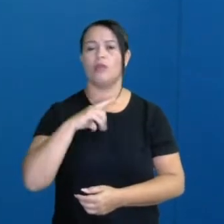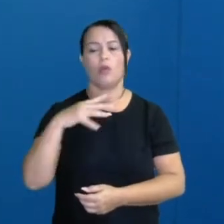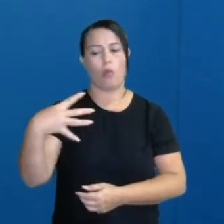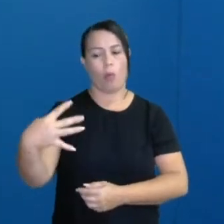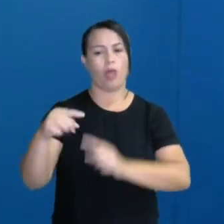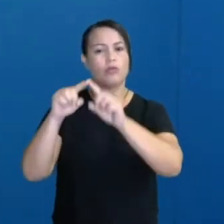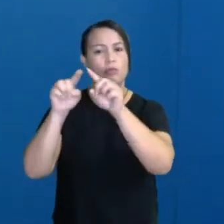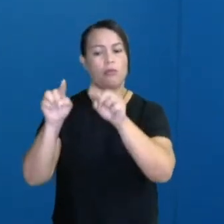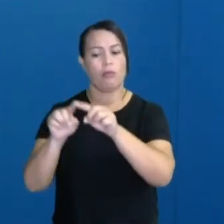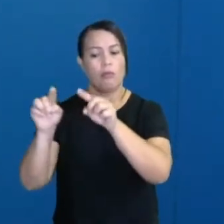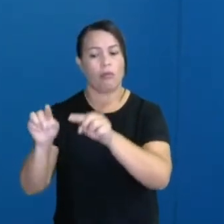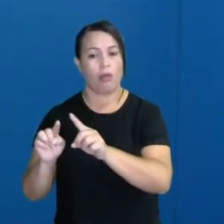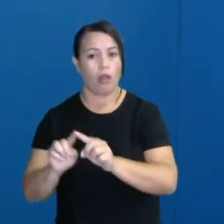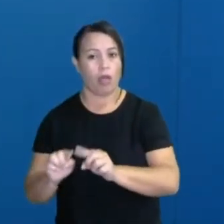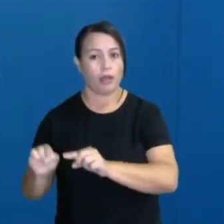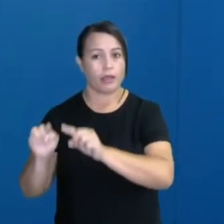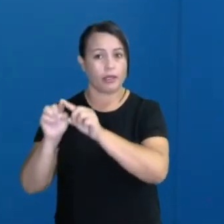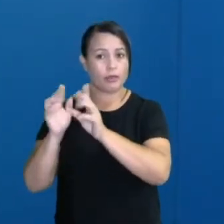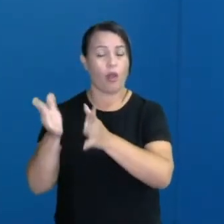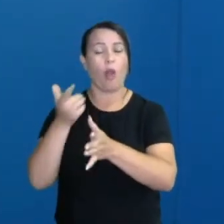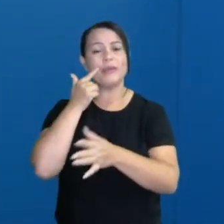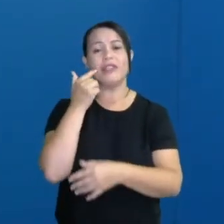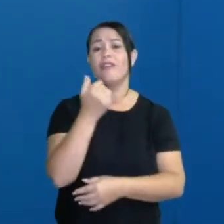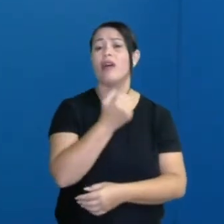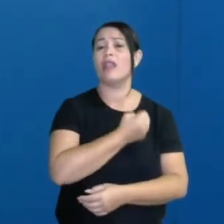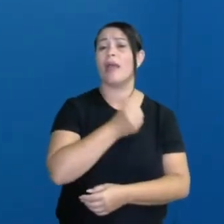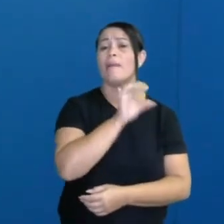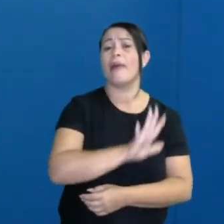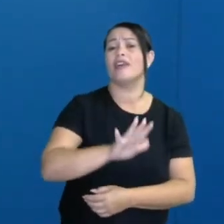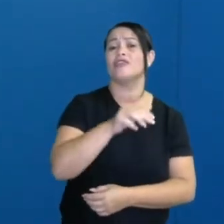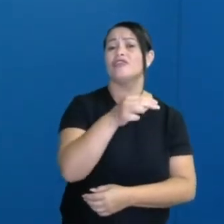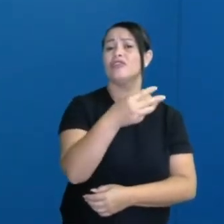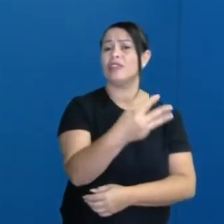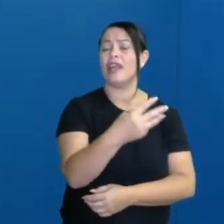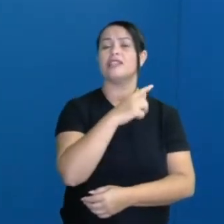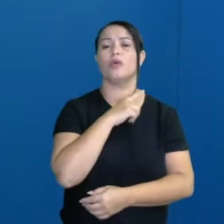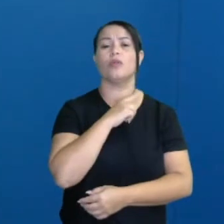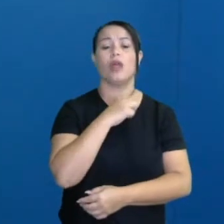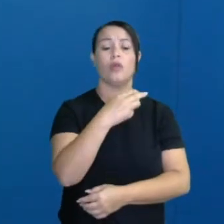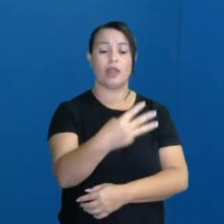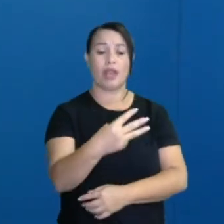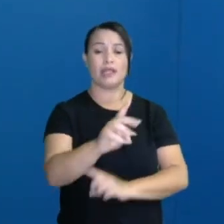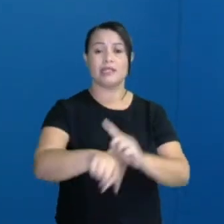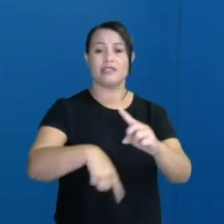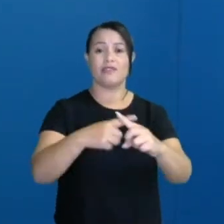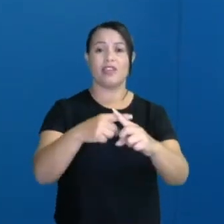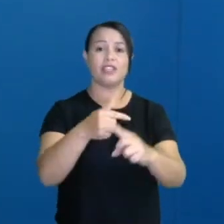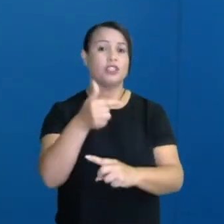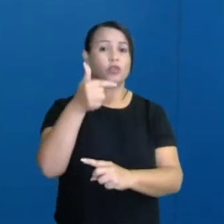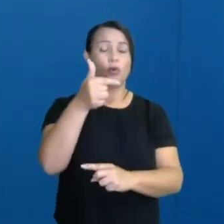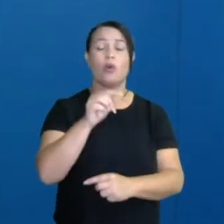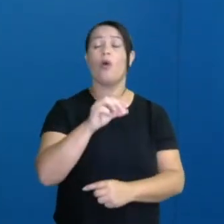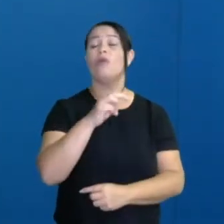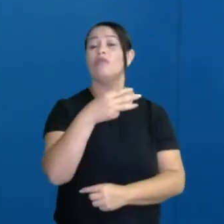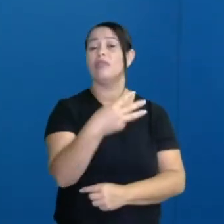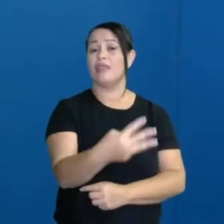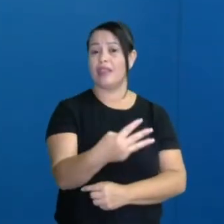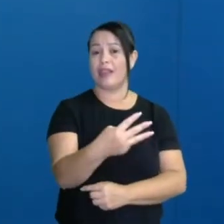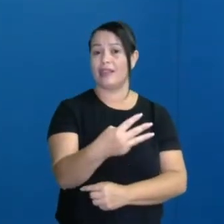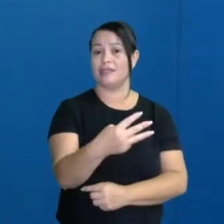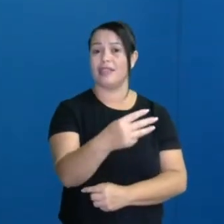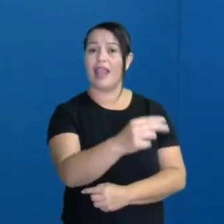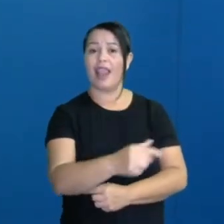4 bloquinhos. Na minha figura 3, eu tenho quem? Eu tenho 3 elevado a 2. Ou seja, eu vou querer a minha